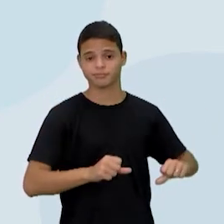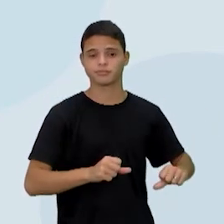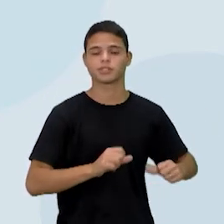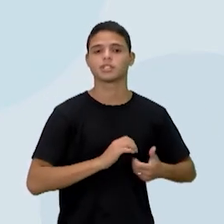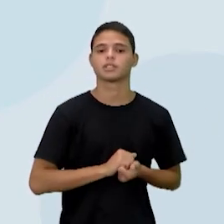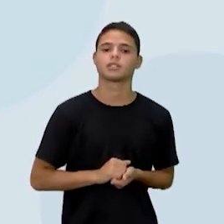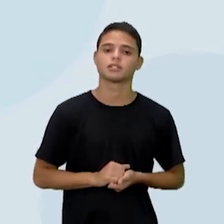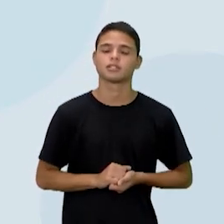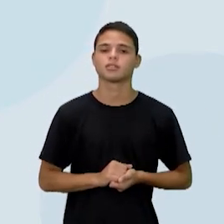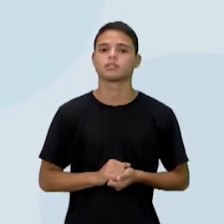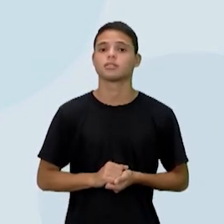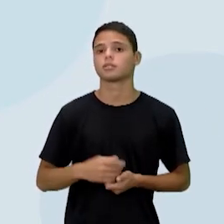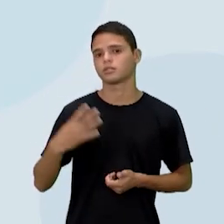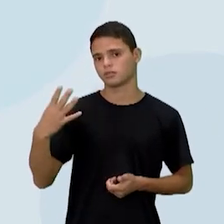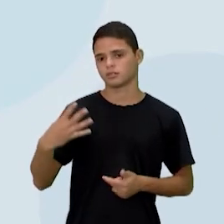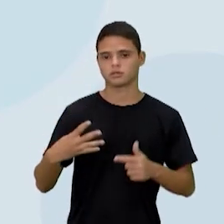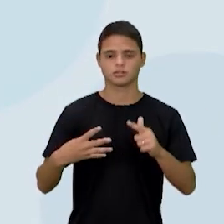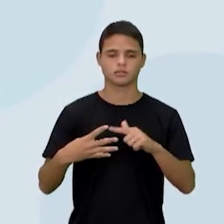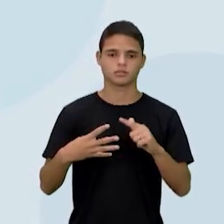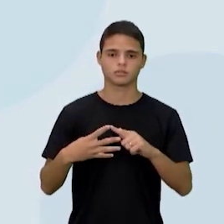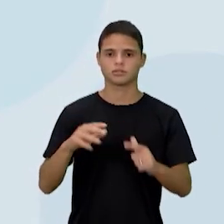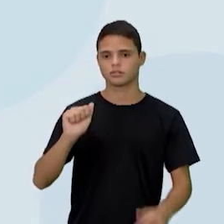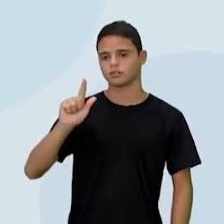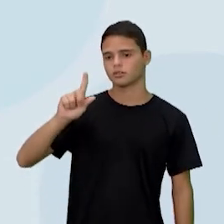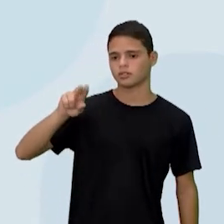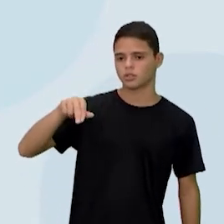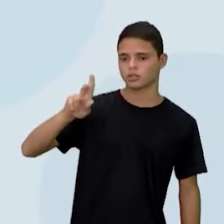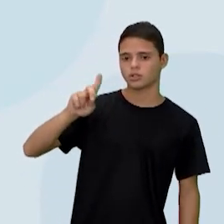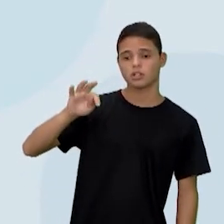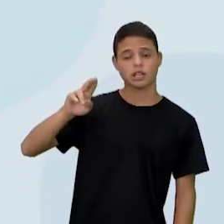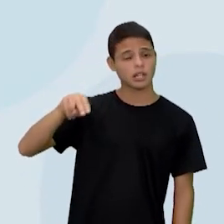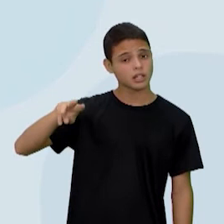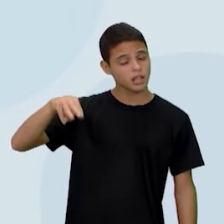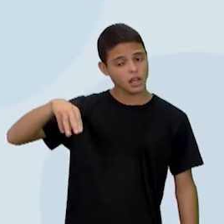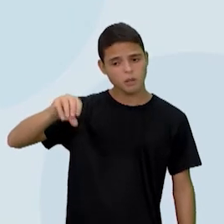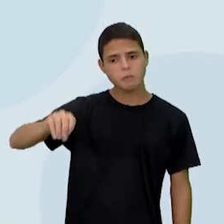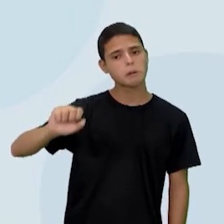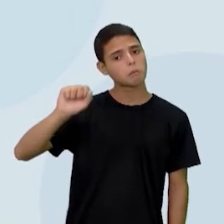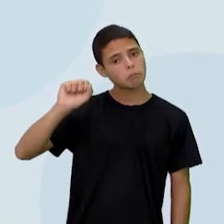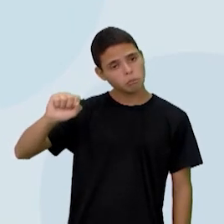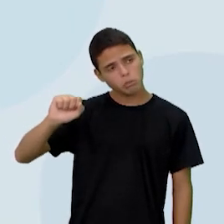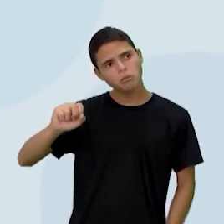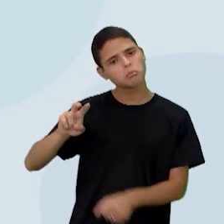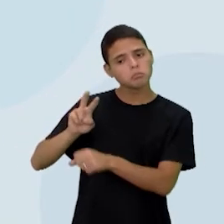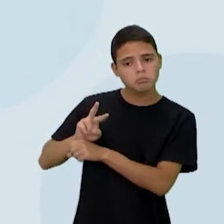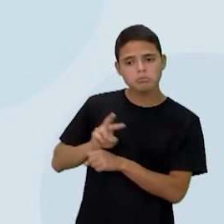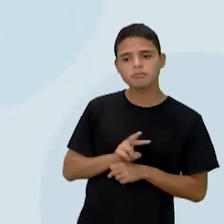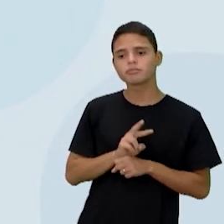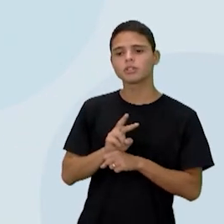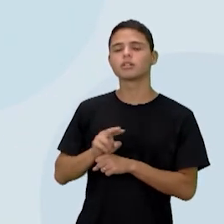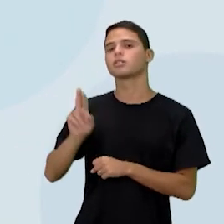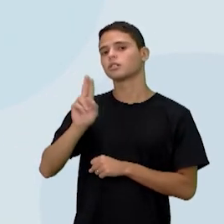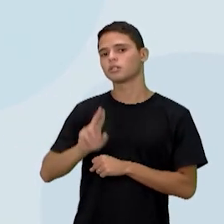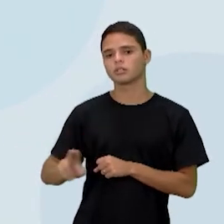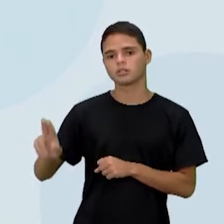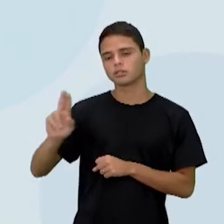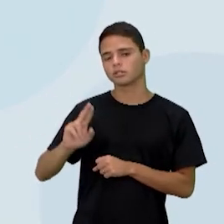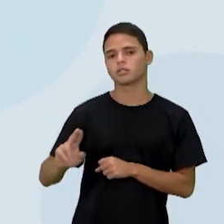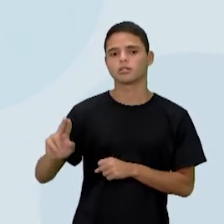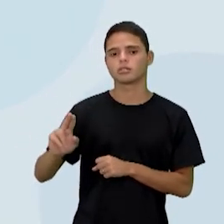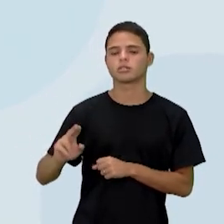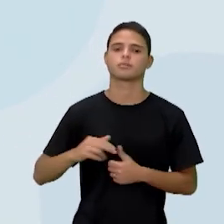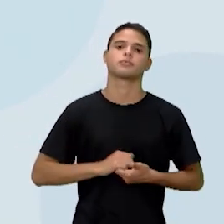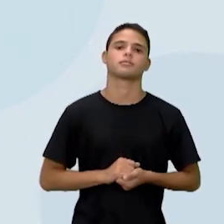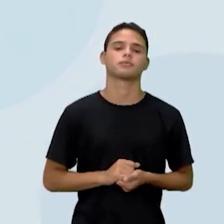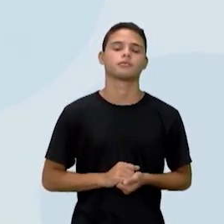passamos. Isso é um fato. Os algoritmos podem ser muito bem monitorados e utilizados por essas